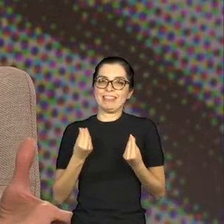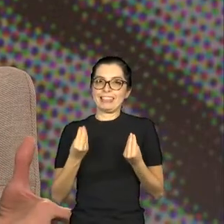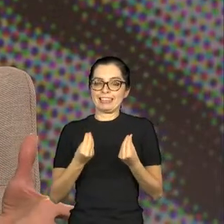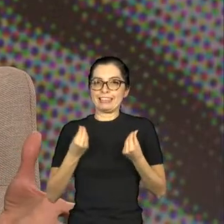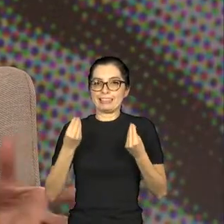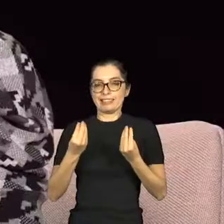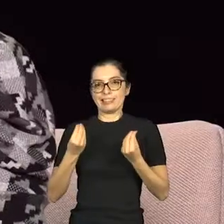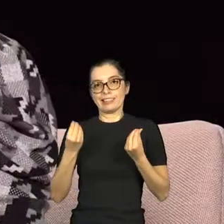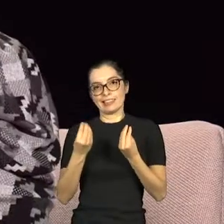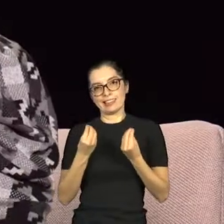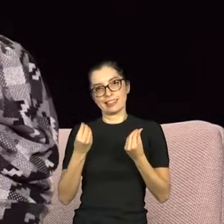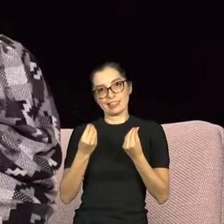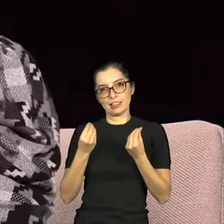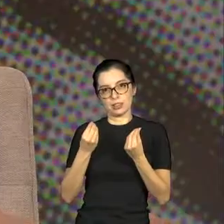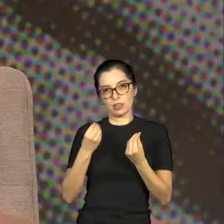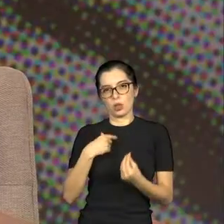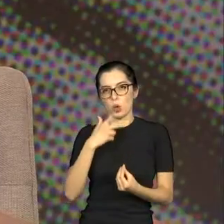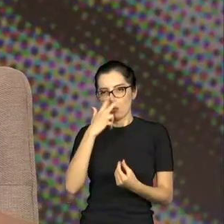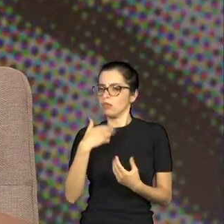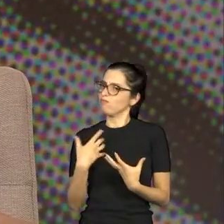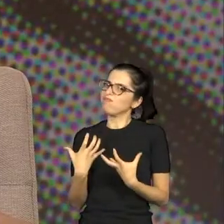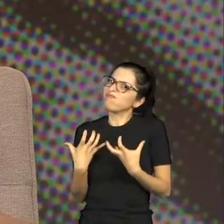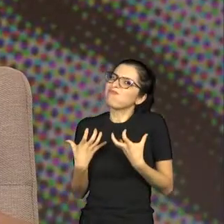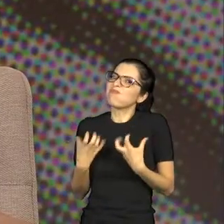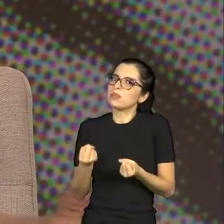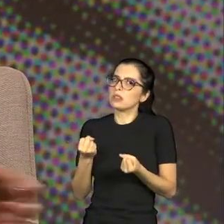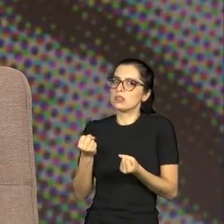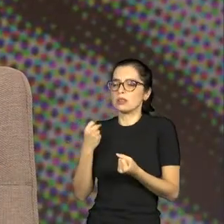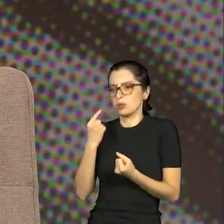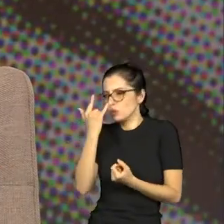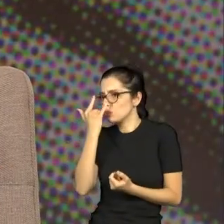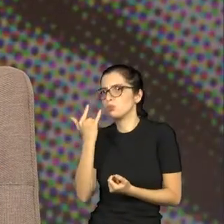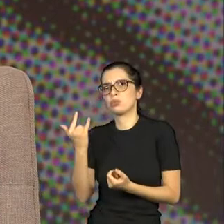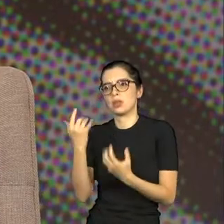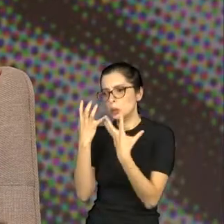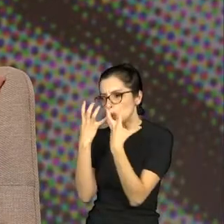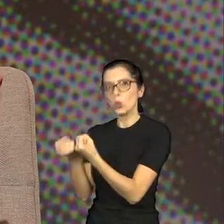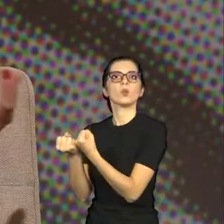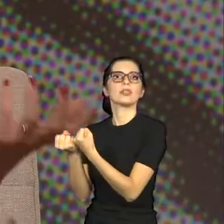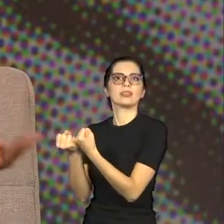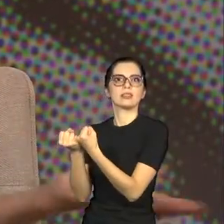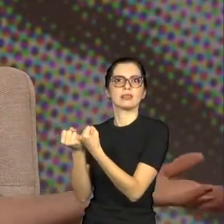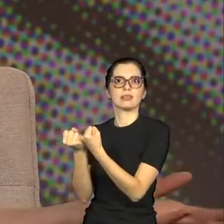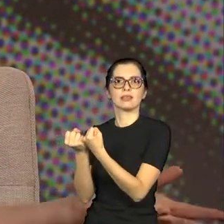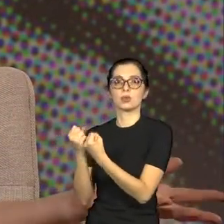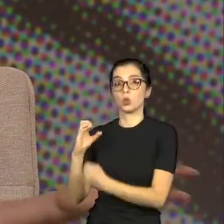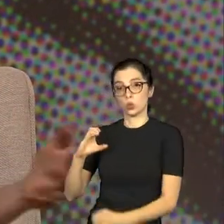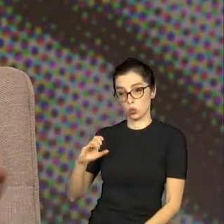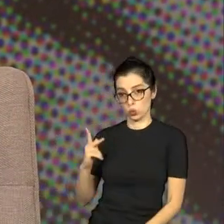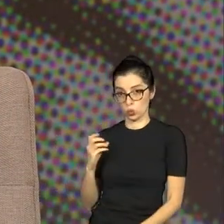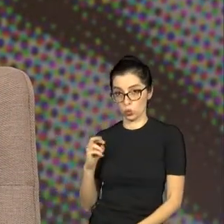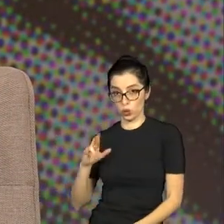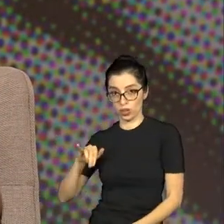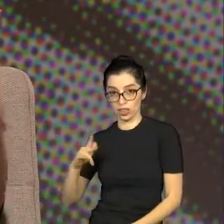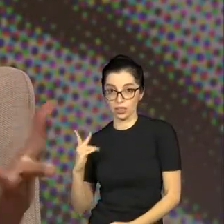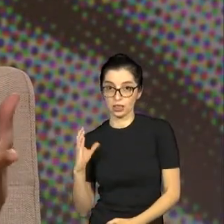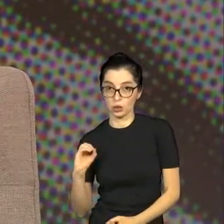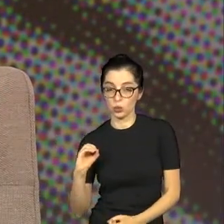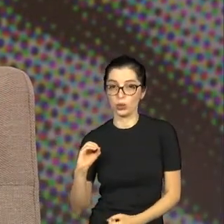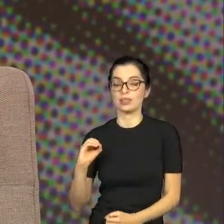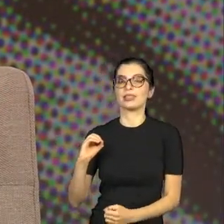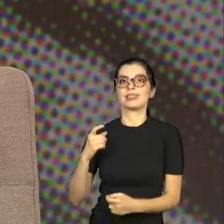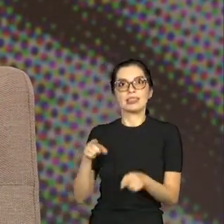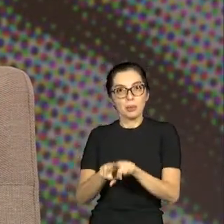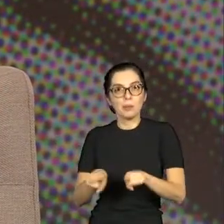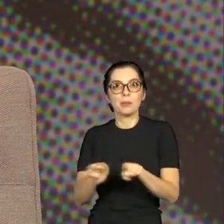vi. Isso eu tive com a alma boa, muito forte, né? O chorinho também, que o Fausto me botou a peça na mão. Com